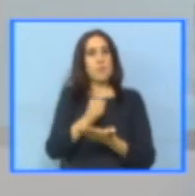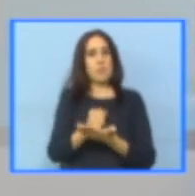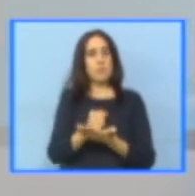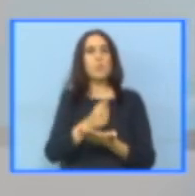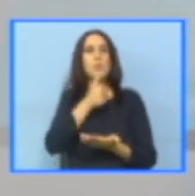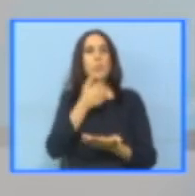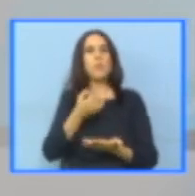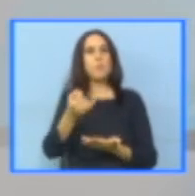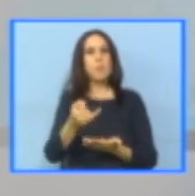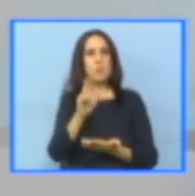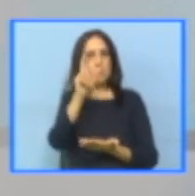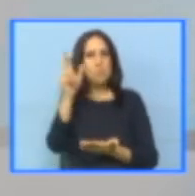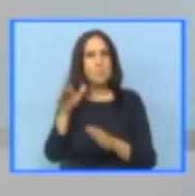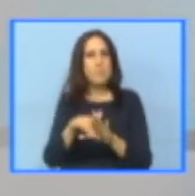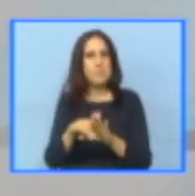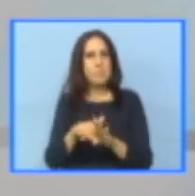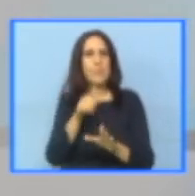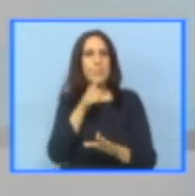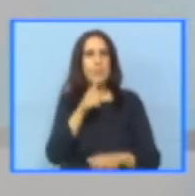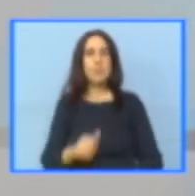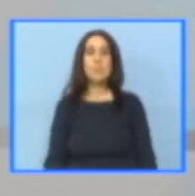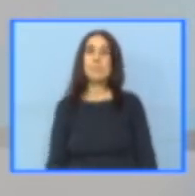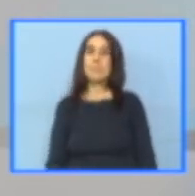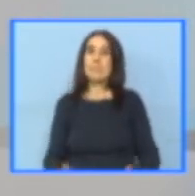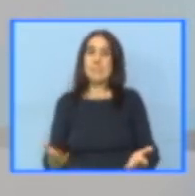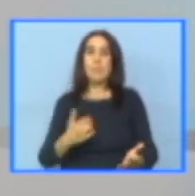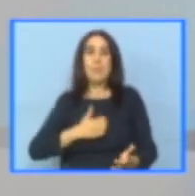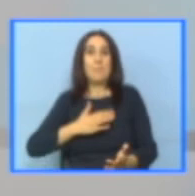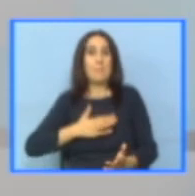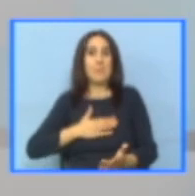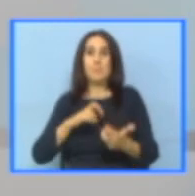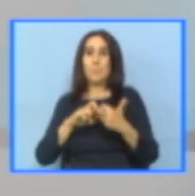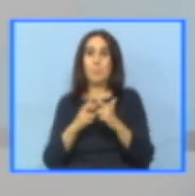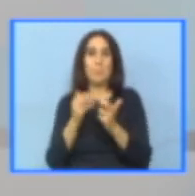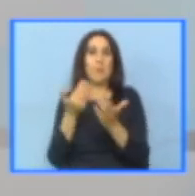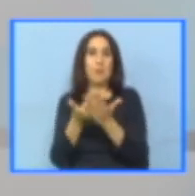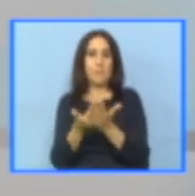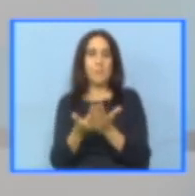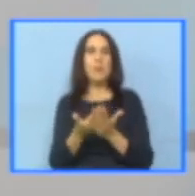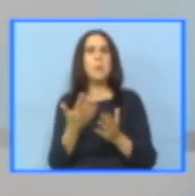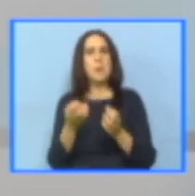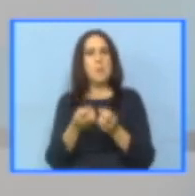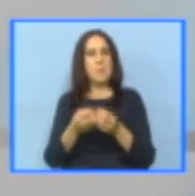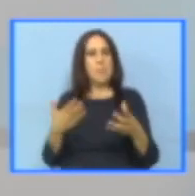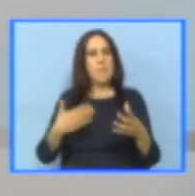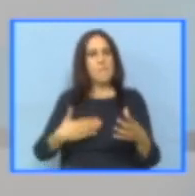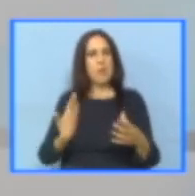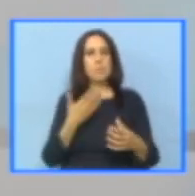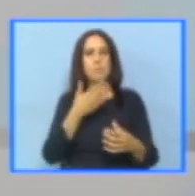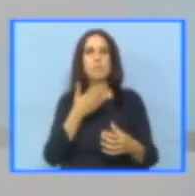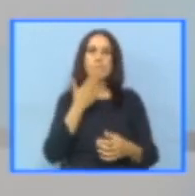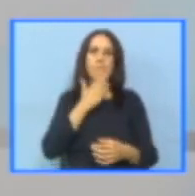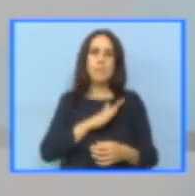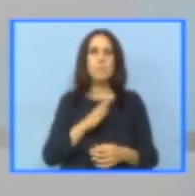participem em obras destas, não é? Sim, porque isto também vai criar um problema para as empresas. Cada vez mais, felizmente, estamos